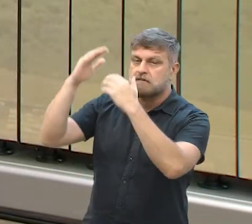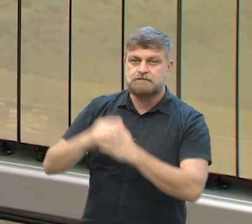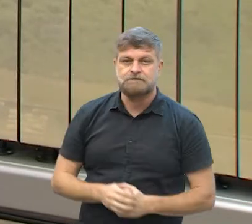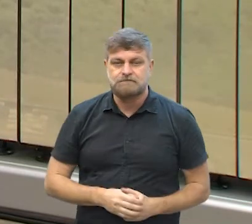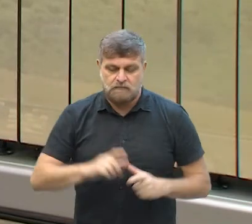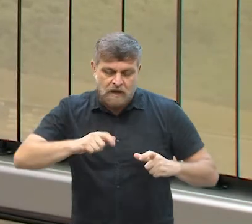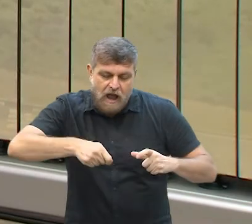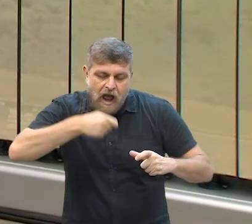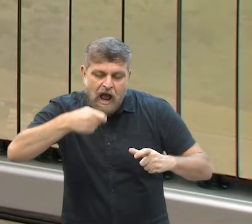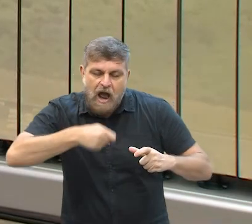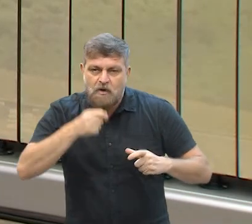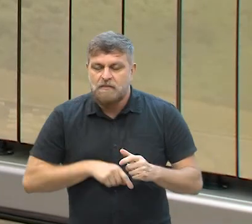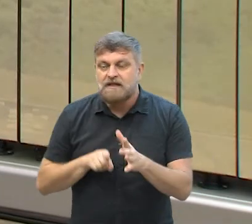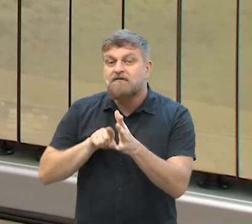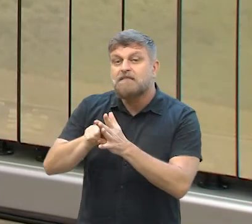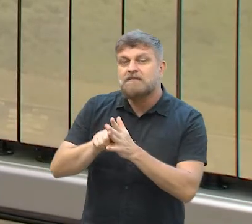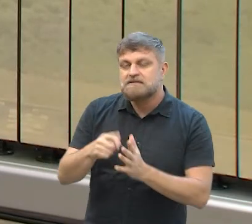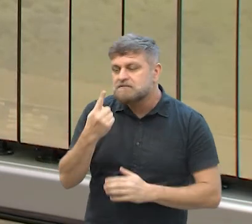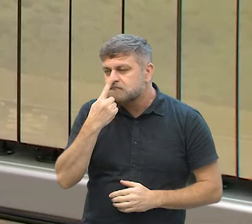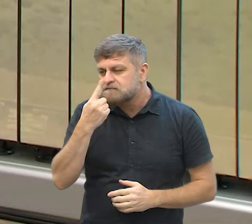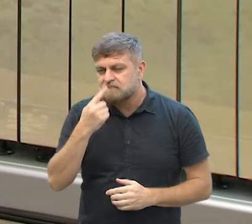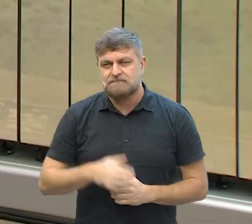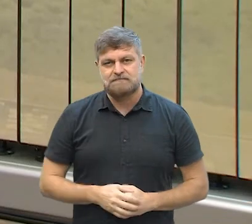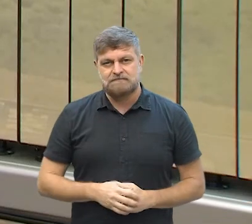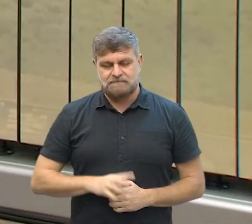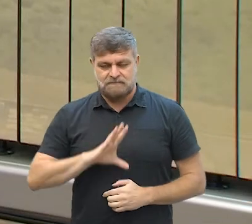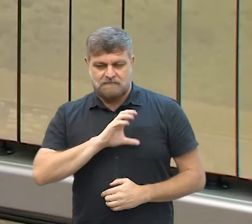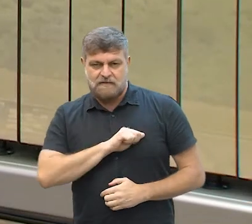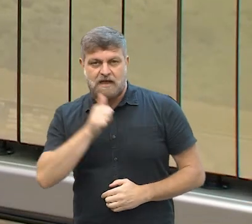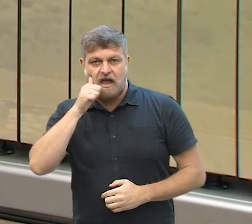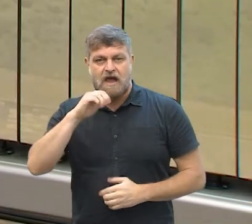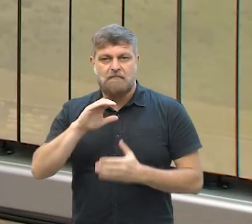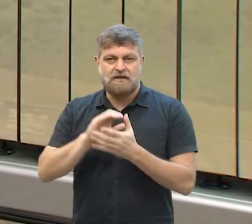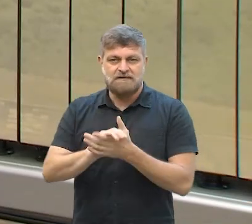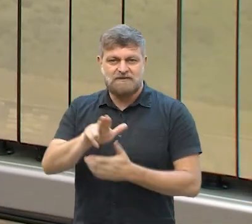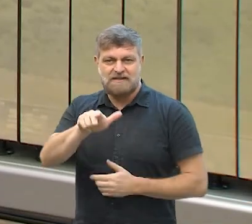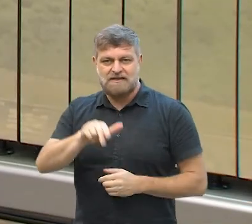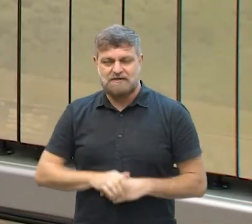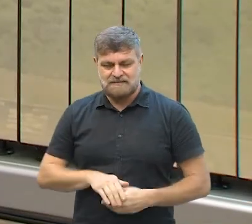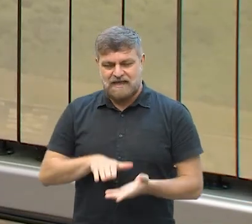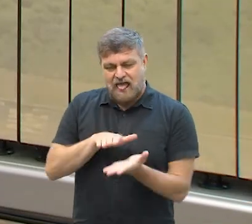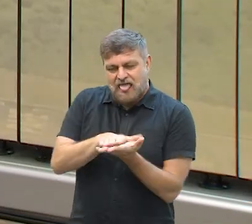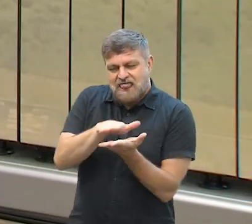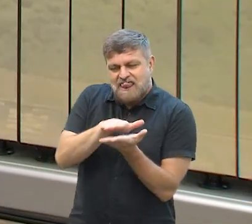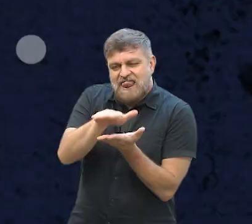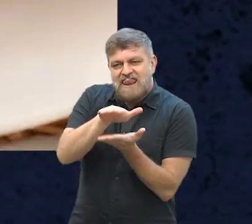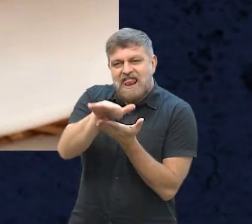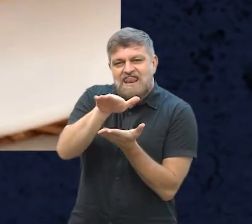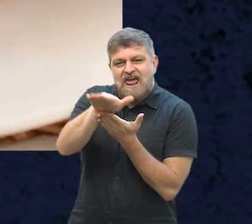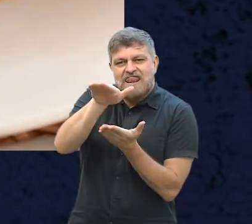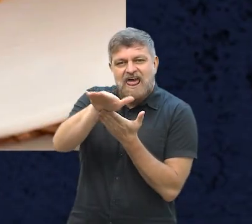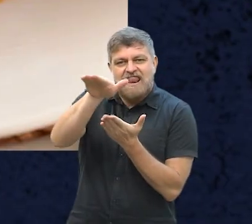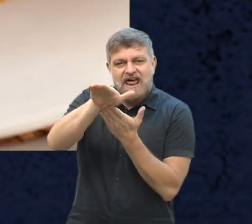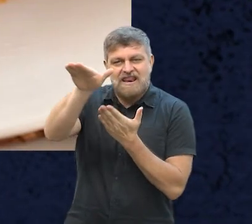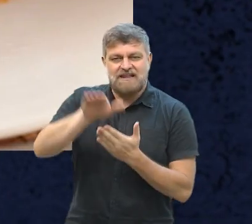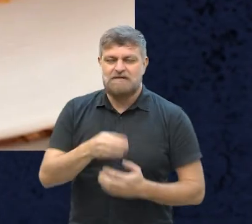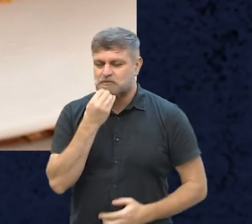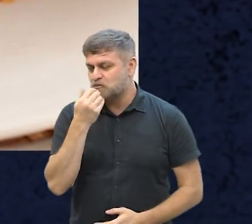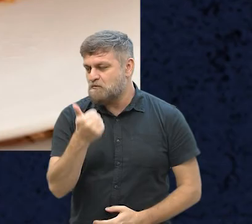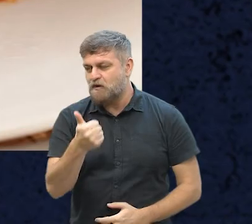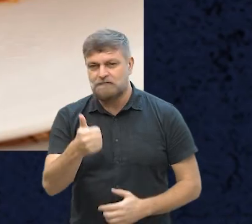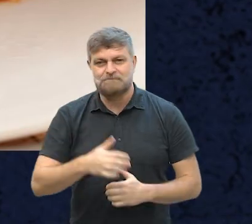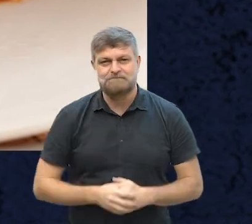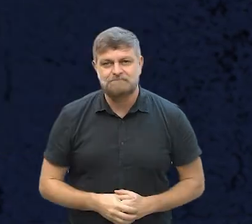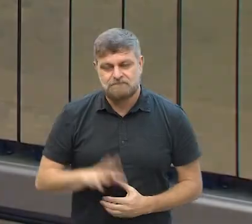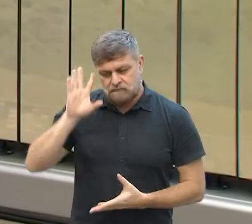Comida preferida. Tem um prato, vai pedir para alguém fazer. O que você vai pedir? Eu peço para minha esposa, para minha irmã, lasanha. Uma lasanha, uma massa. Lasanha é muito